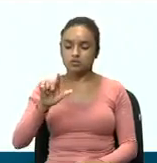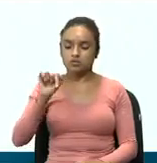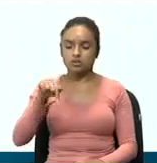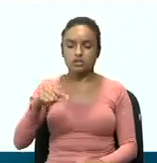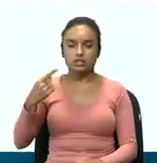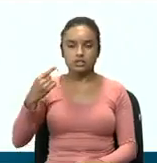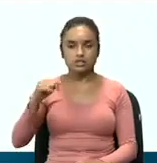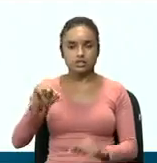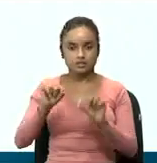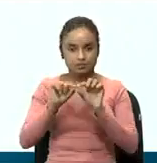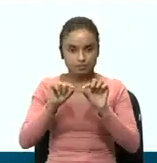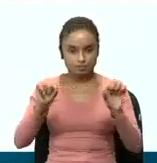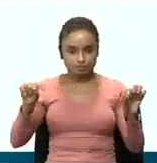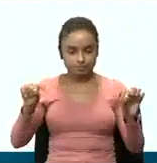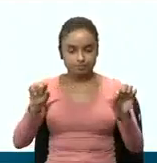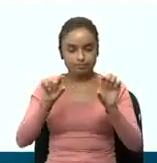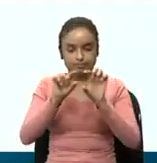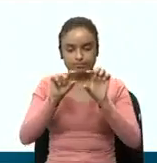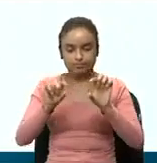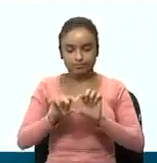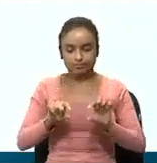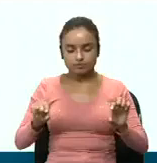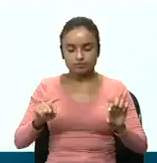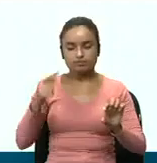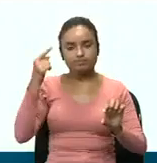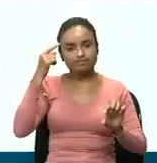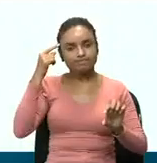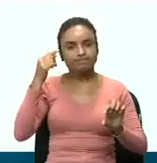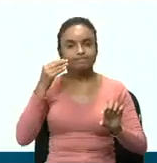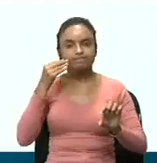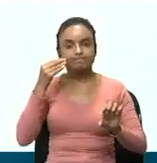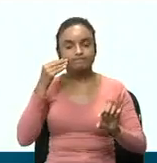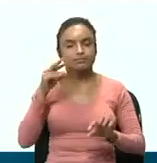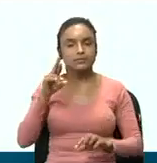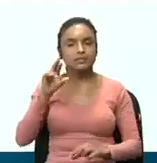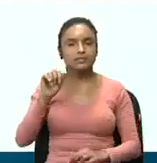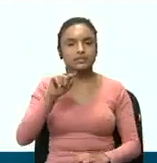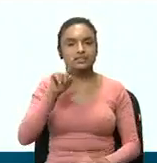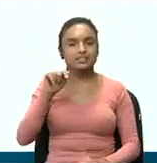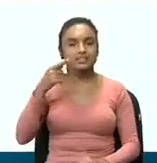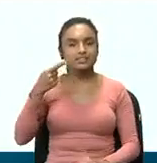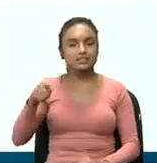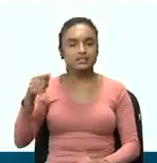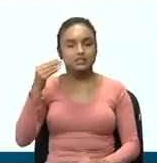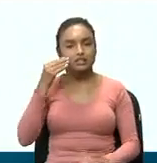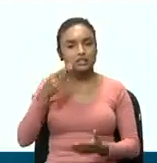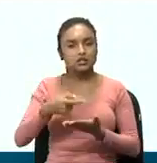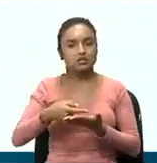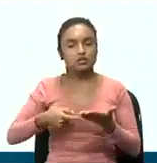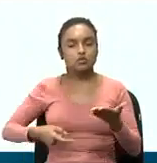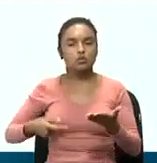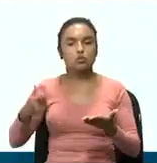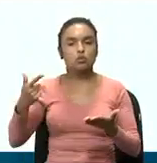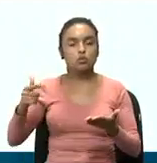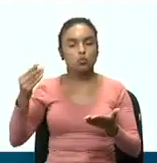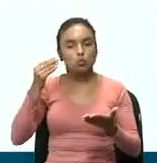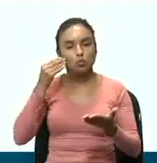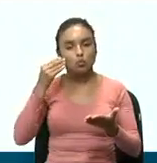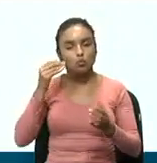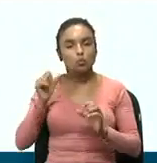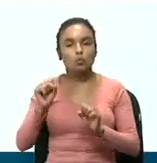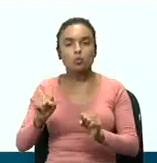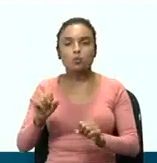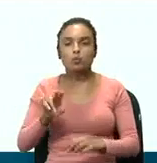convergente. E para isso, nós vamos utilizar o teste da razão. Tá? O teste da razão, que é um outro teste que também pode